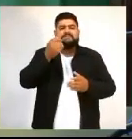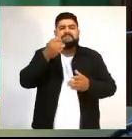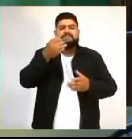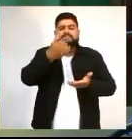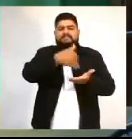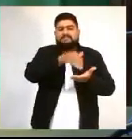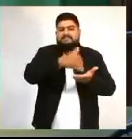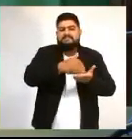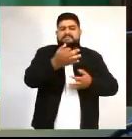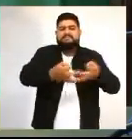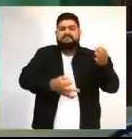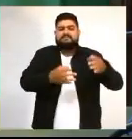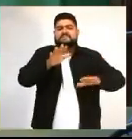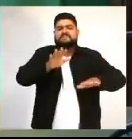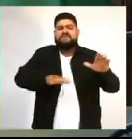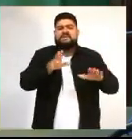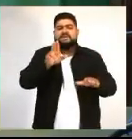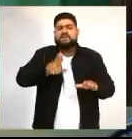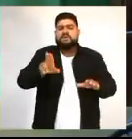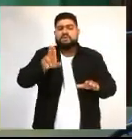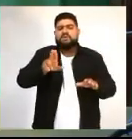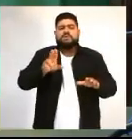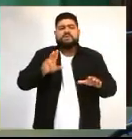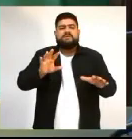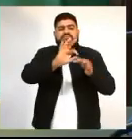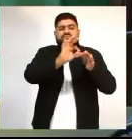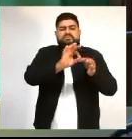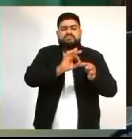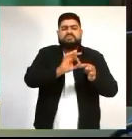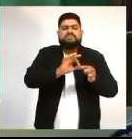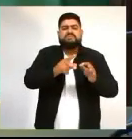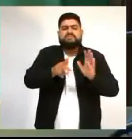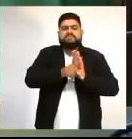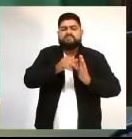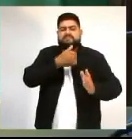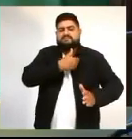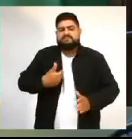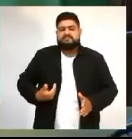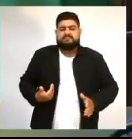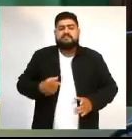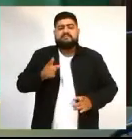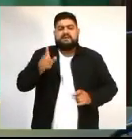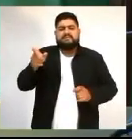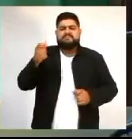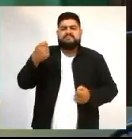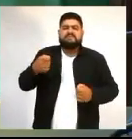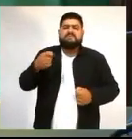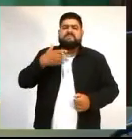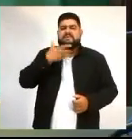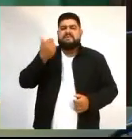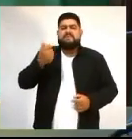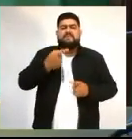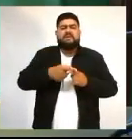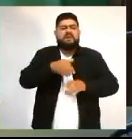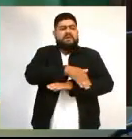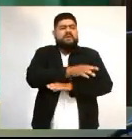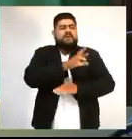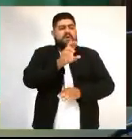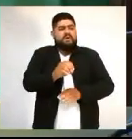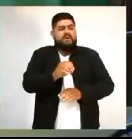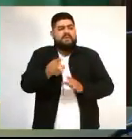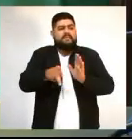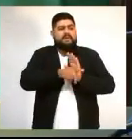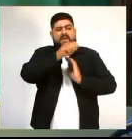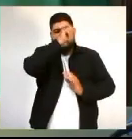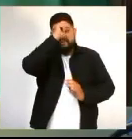talvez use esse vínculo com o governador. Mas ele precisa melhorar, porque realmente as ROs de Alvorada, elas